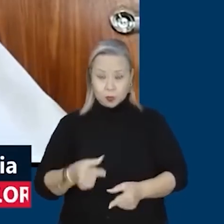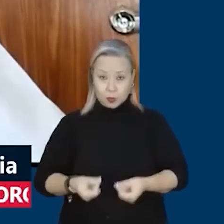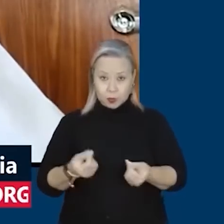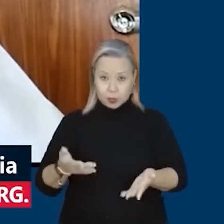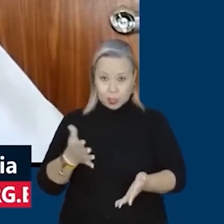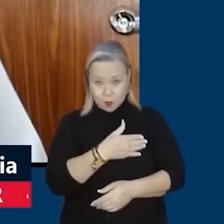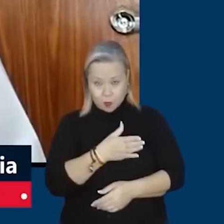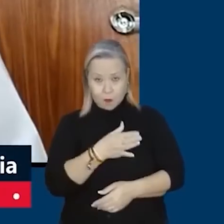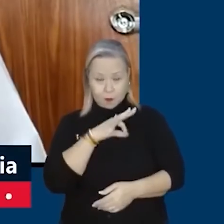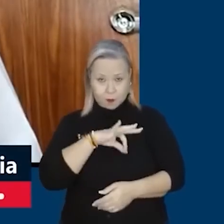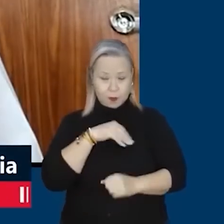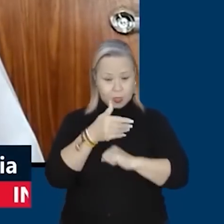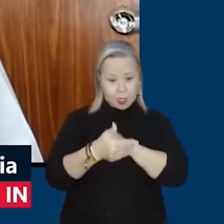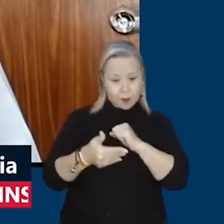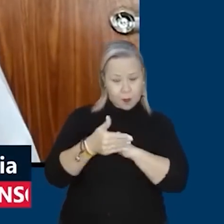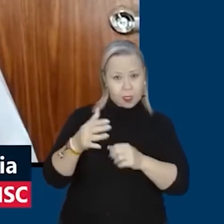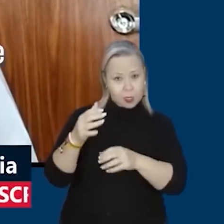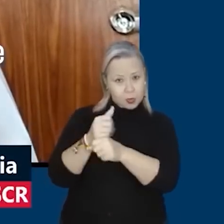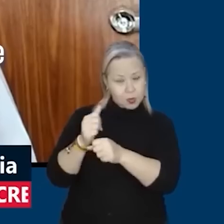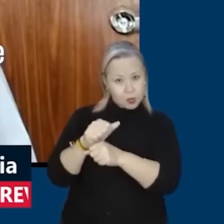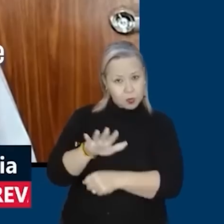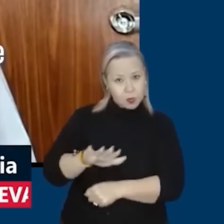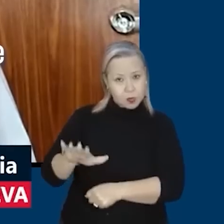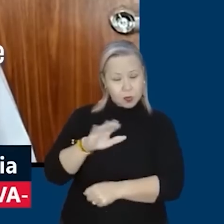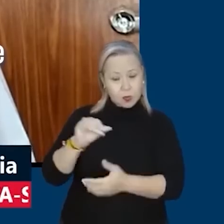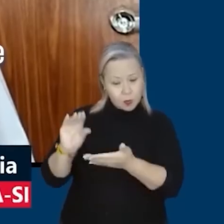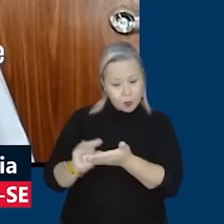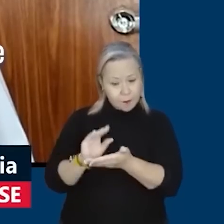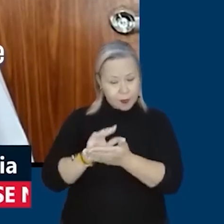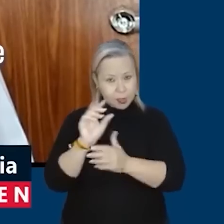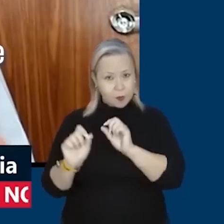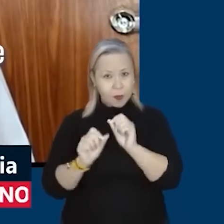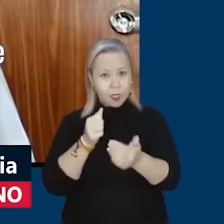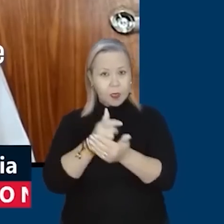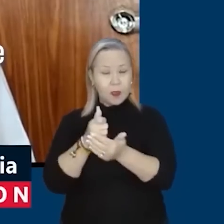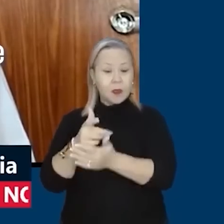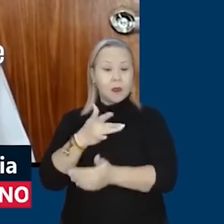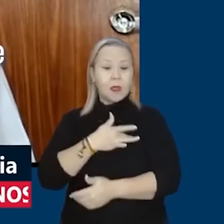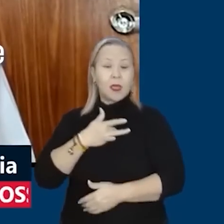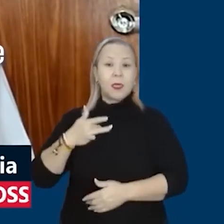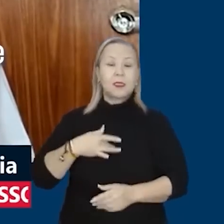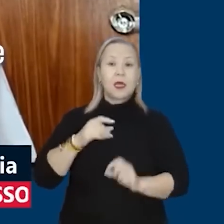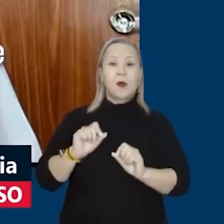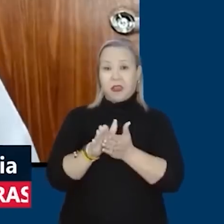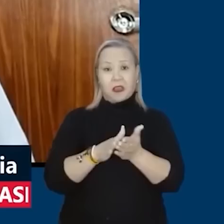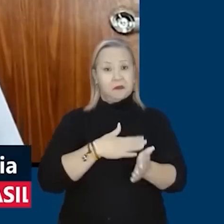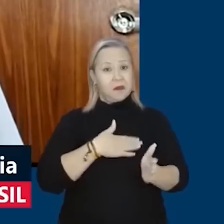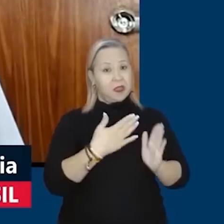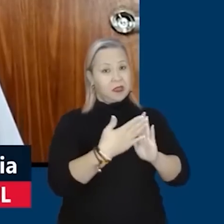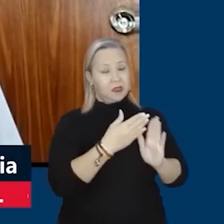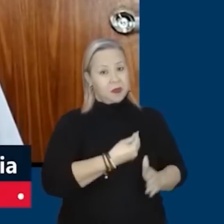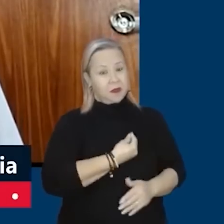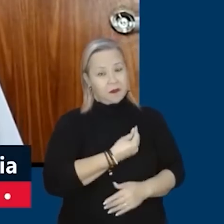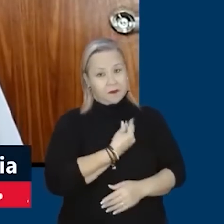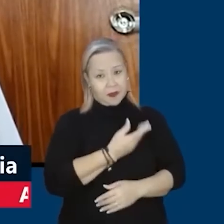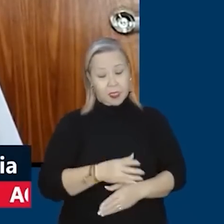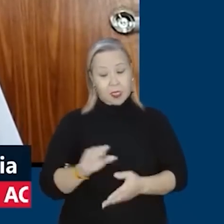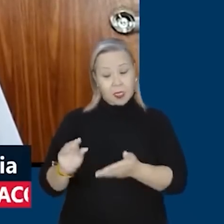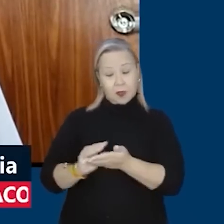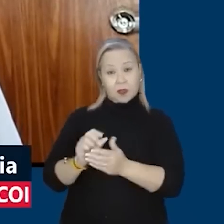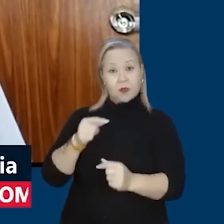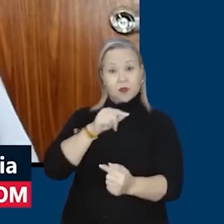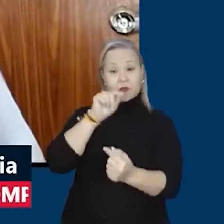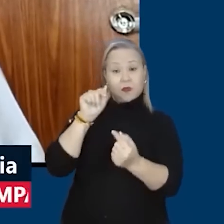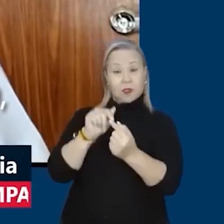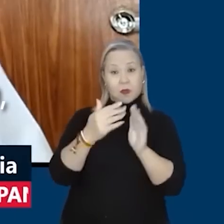novo salário mínimo. Some-se a isso ao investimento que faremos na saúde por conta desses recursos. Os recursos que vamos destinar para Minha